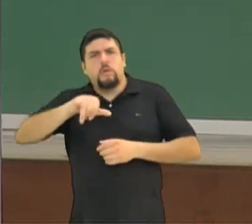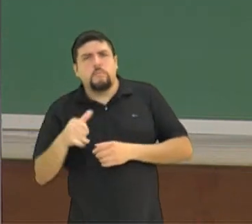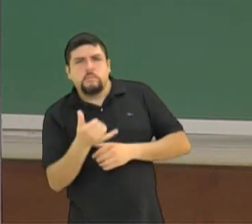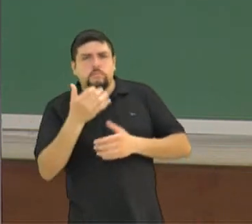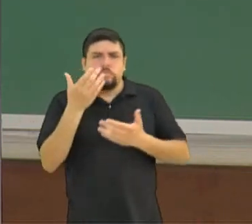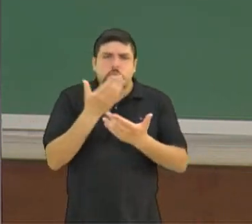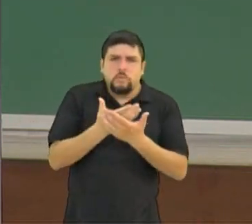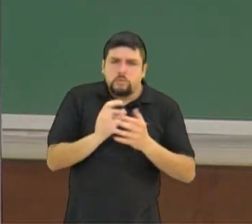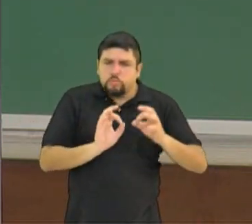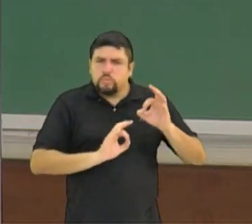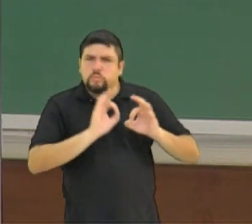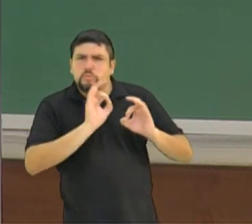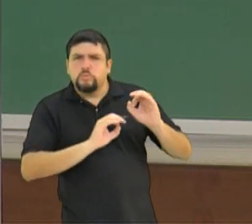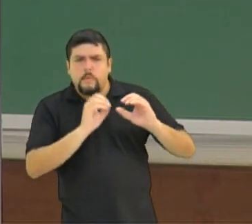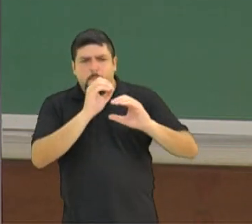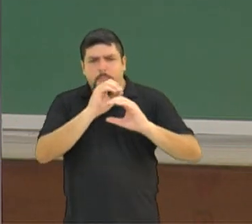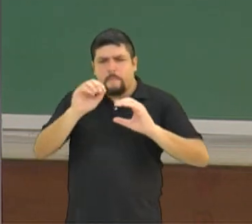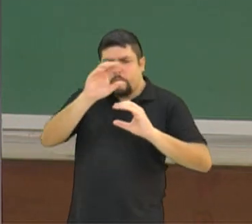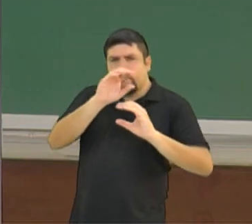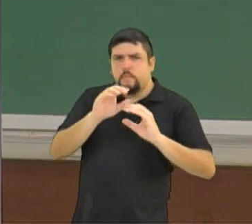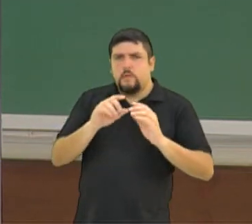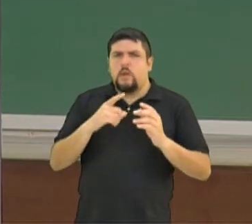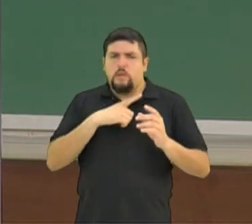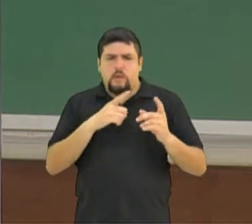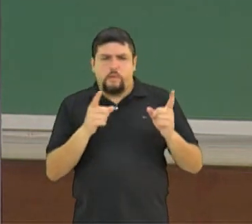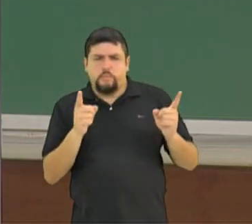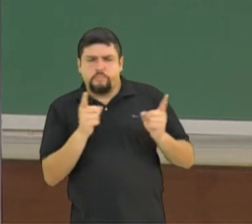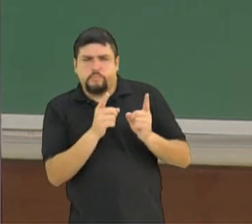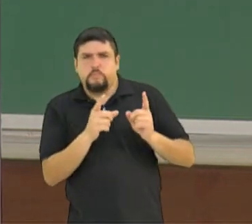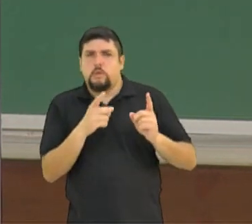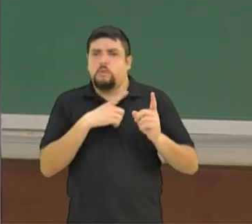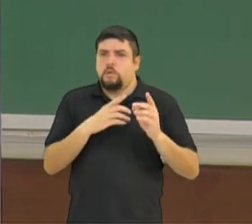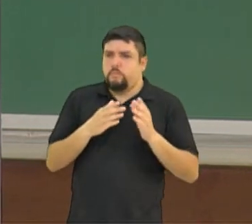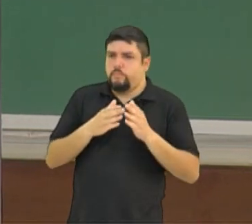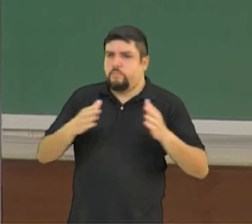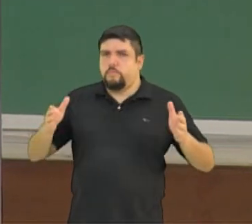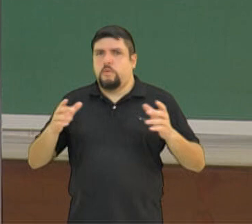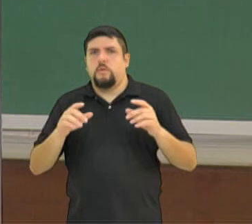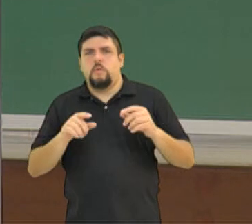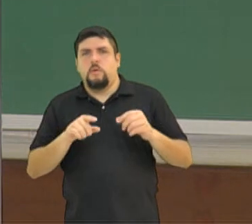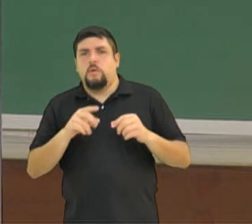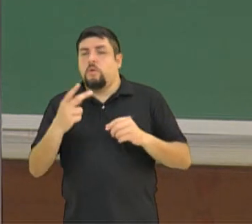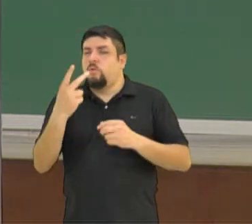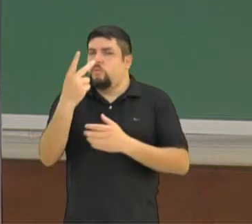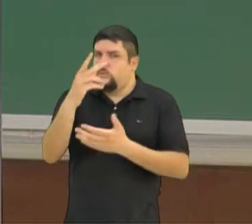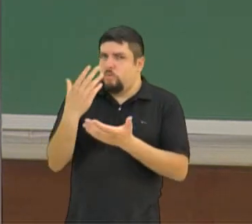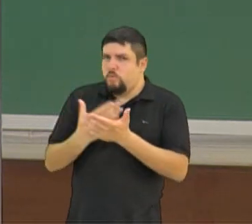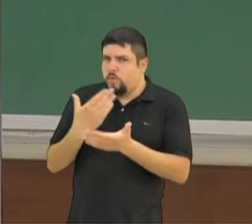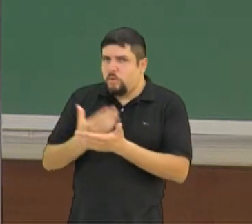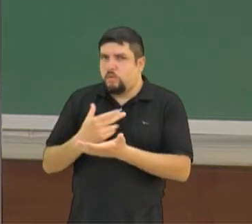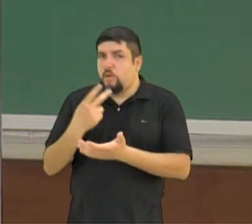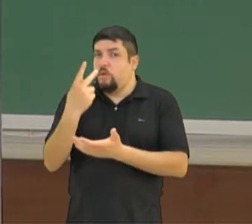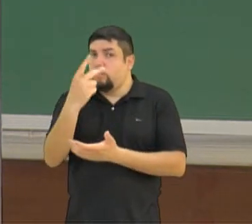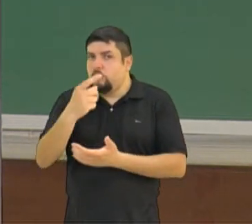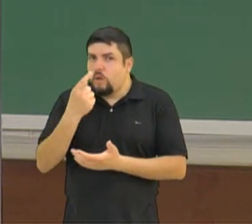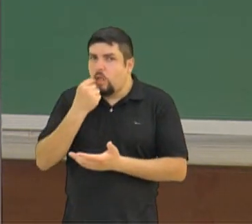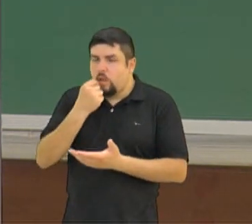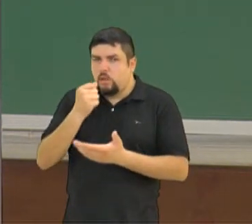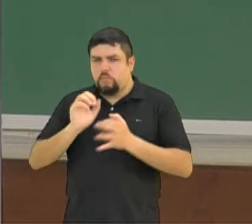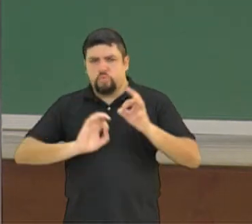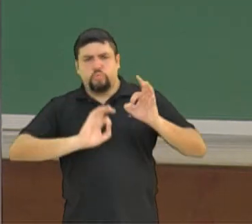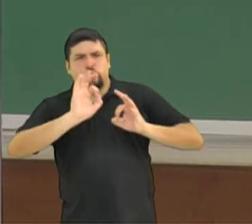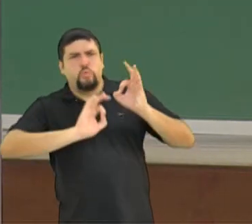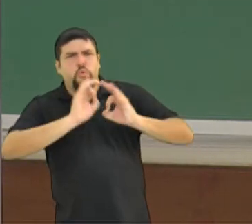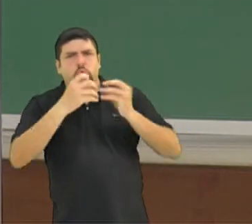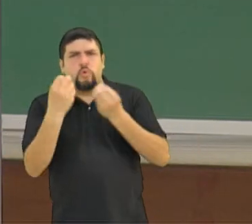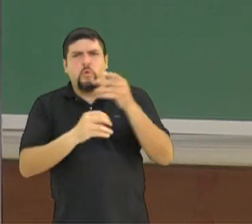mais resumida, mais enxuta, certo? E aí você, com seu caderninho, com seu lápis, tem que então desenhar a